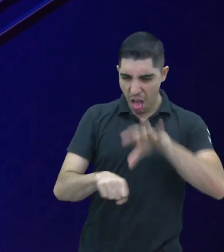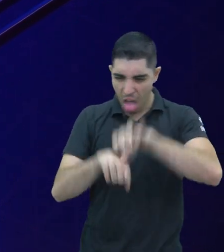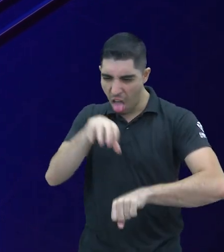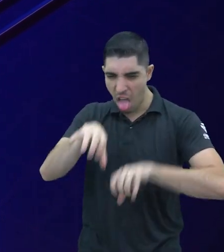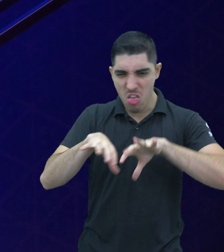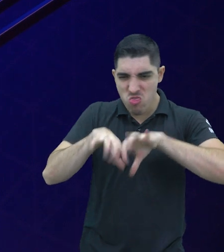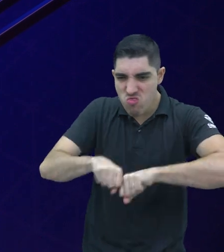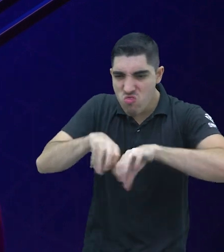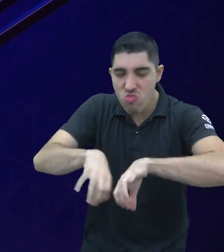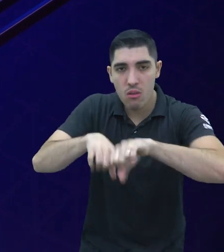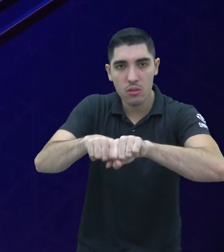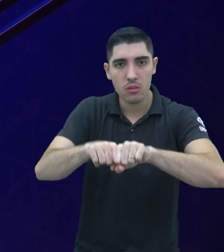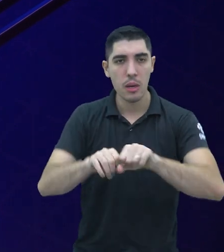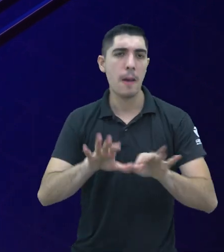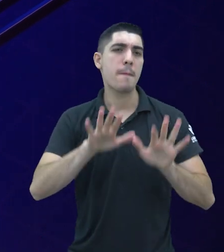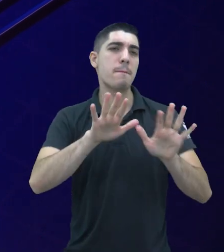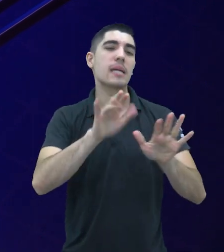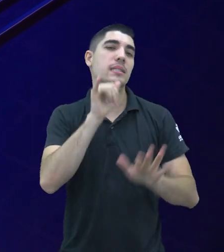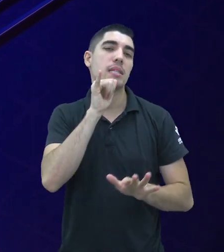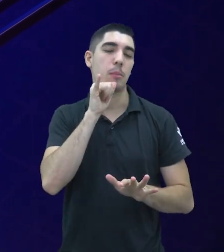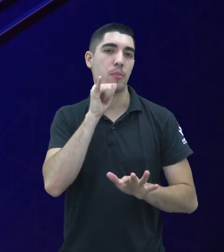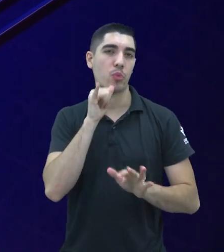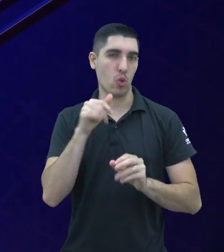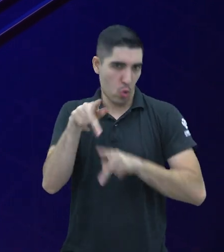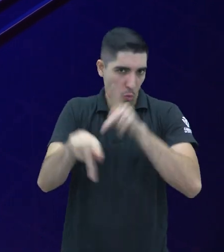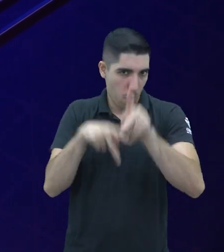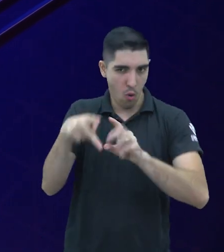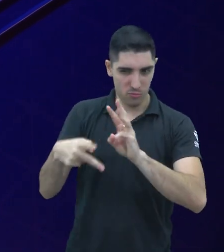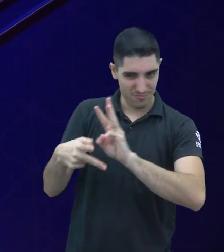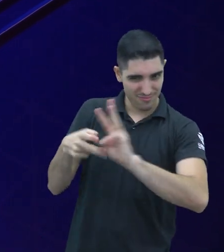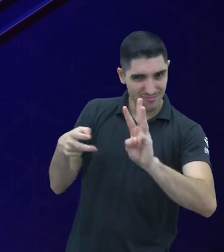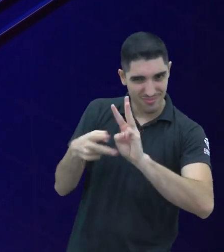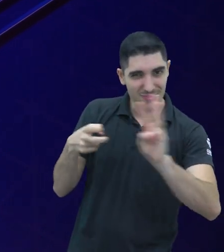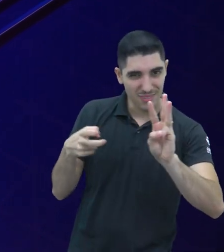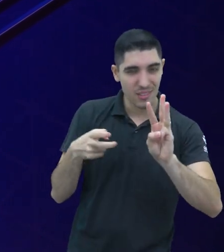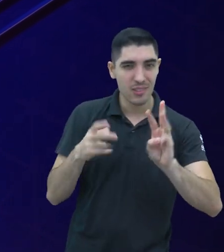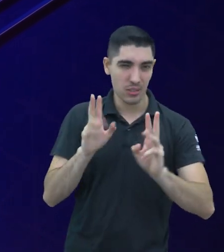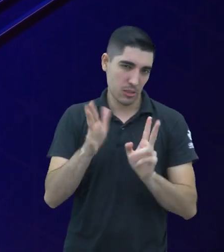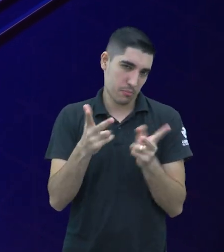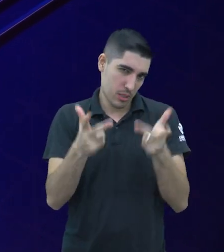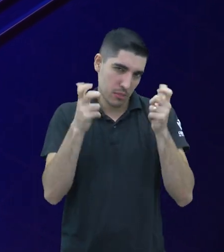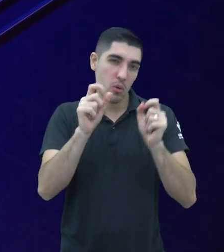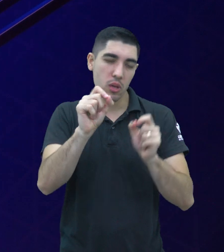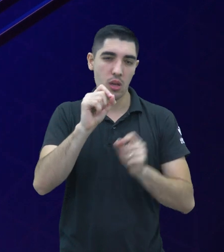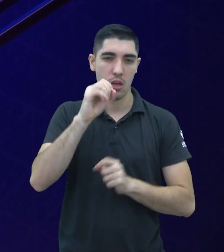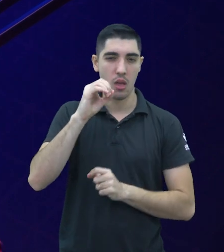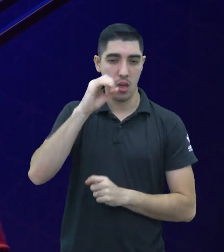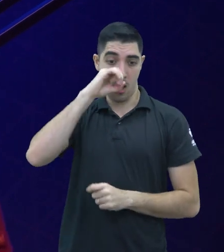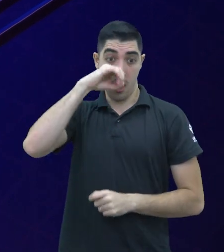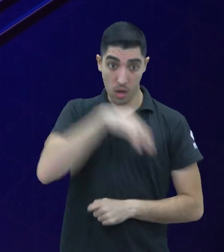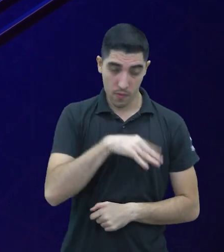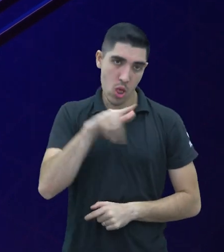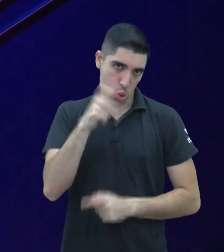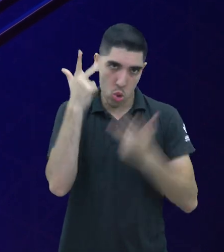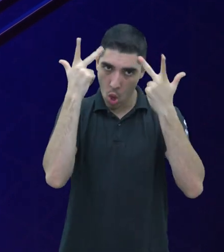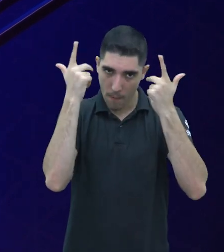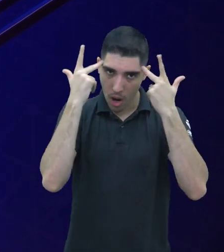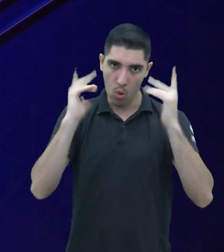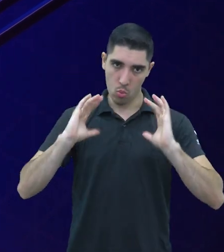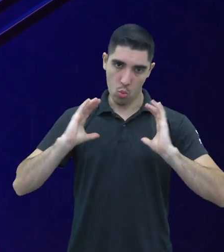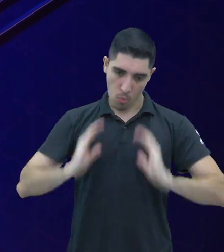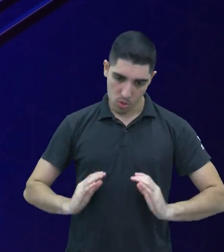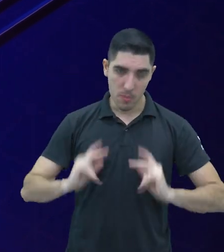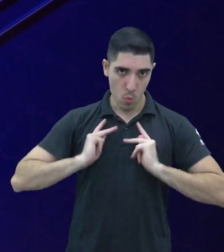Eles, né, não que os povos originários, né, como a gente viu que a agressividade é algo natural do ser humano, não que